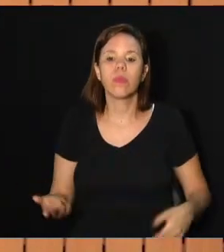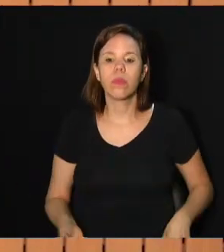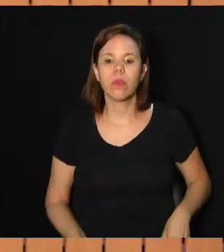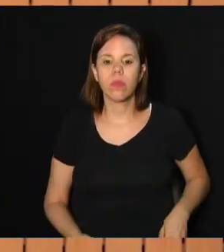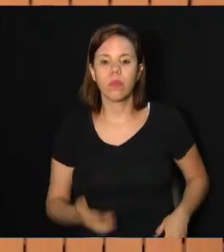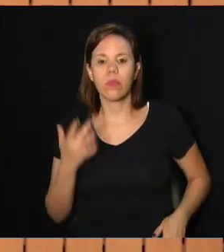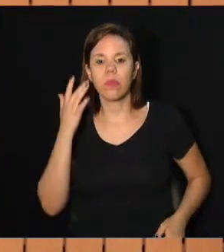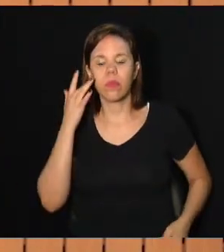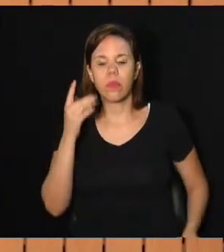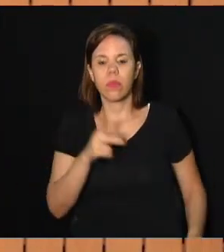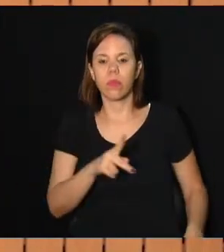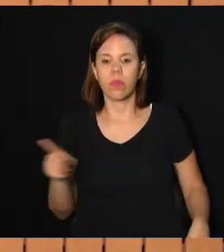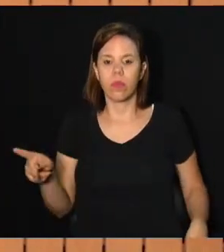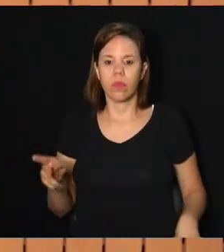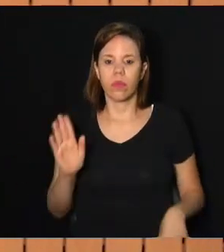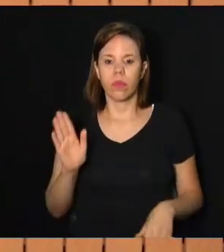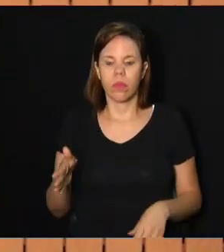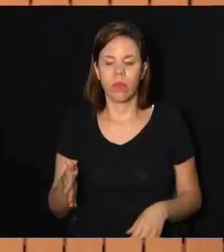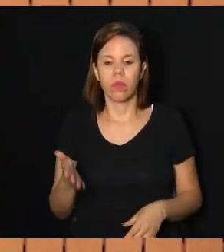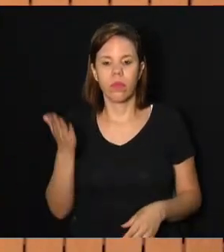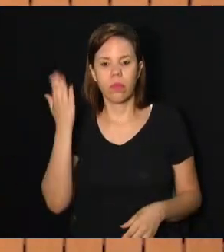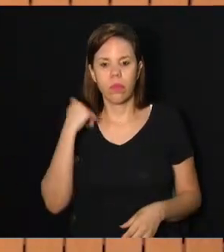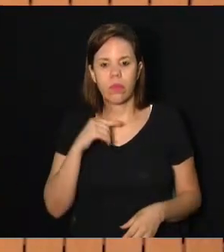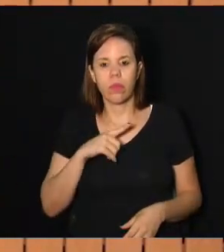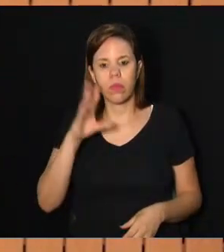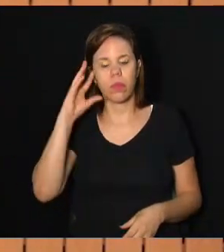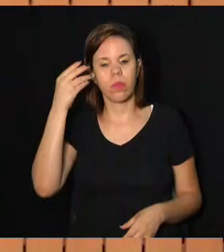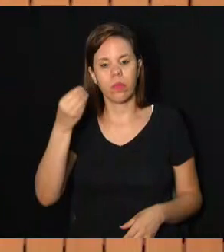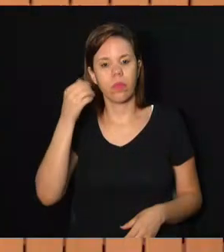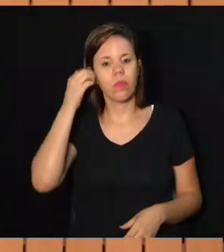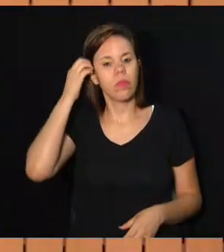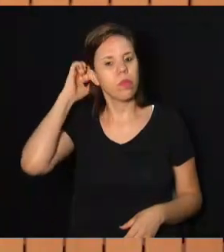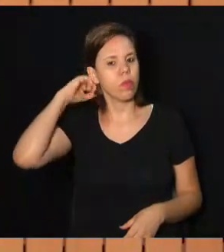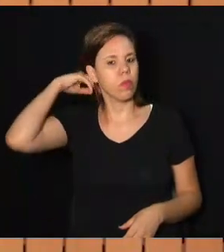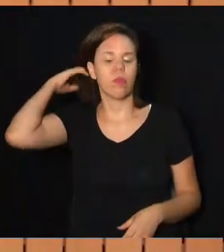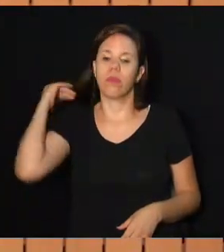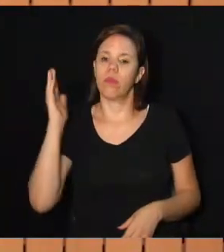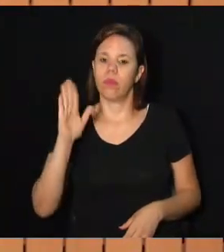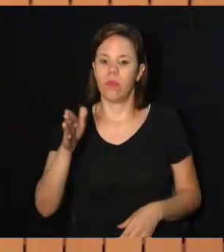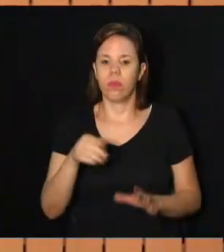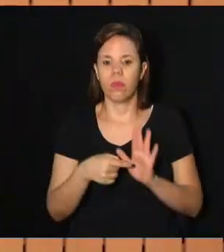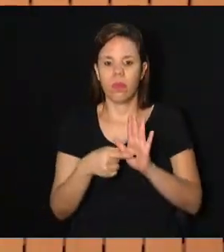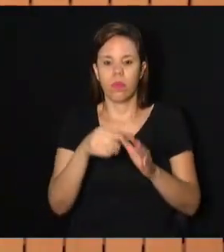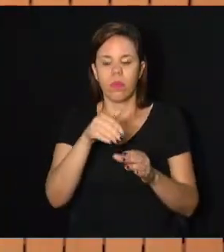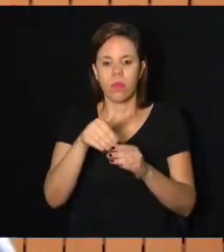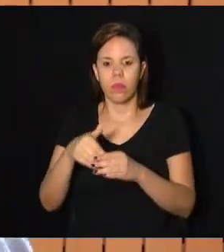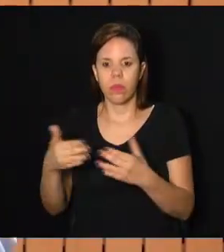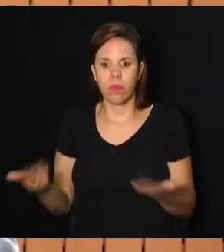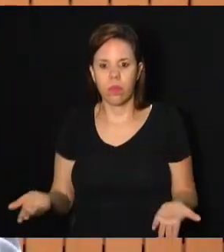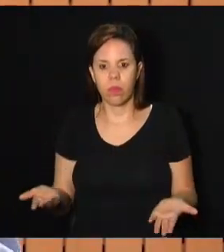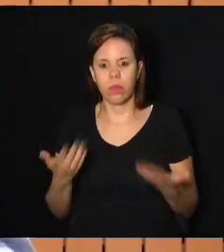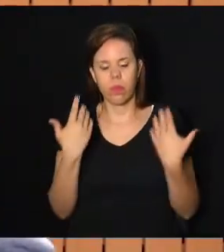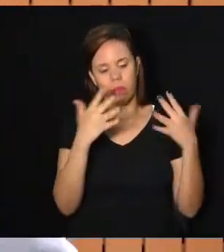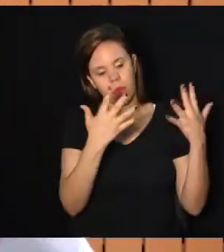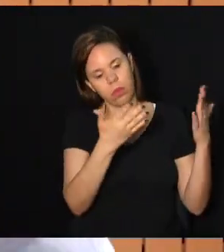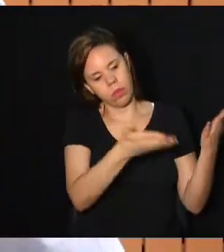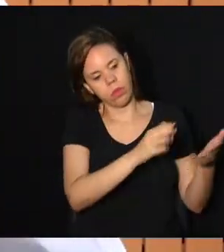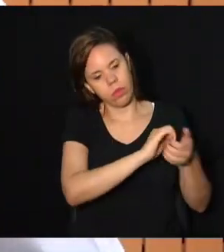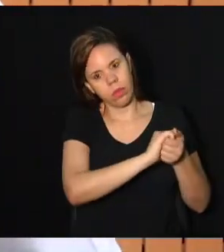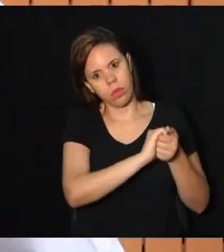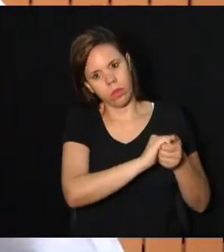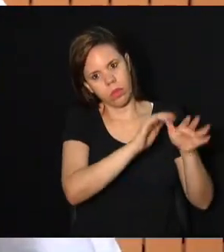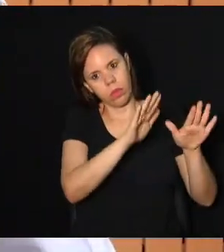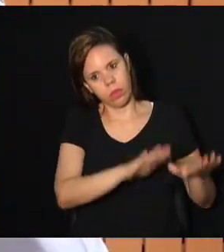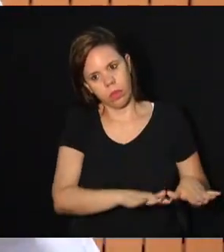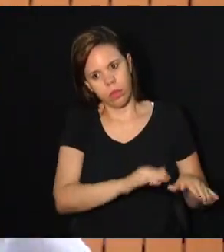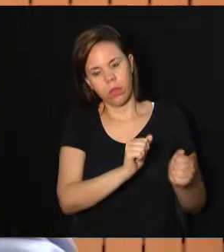acho que o presidente está apto, na medida que ele entender pertinente, colocar já em votação. Mas parabenizo, e eu peço para que a senhora fique mais um